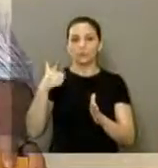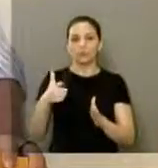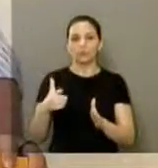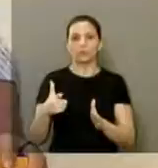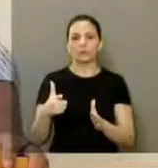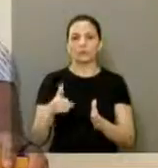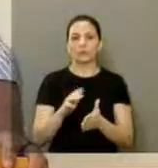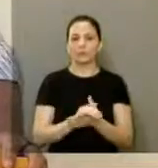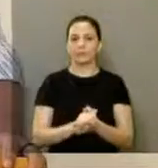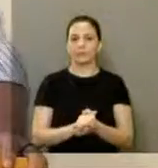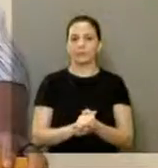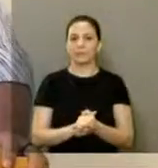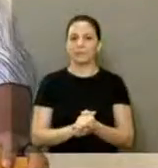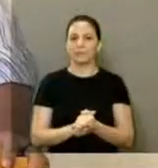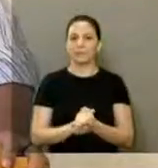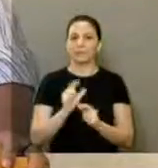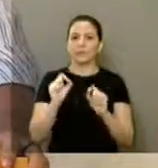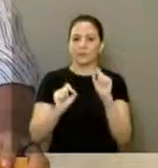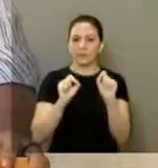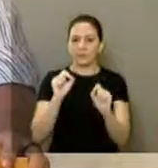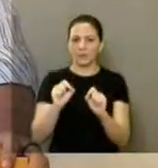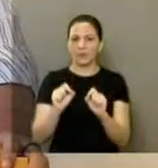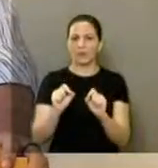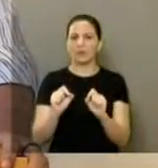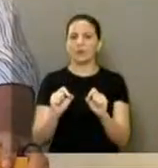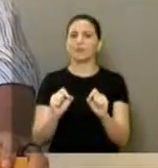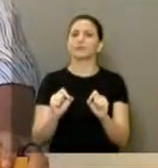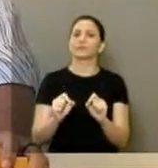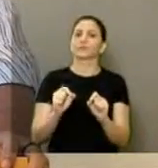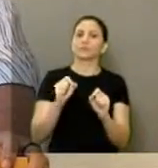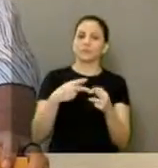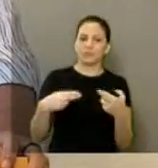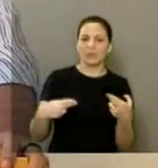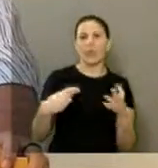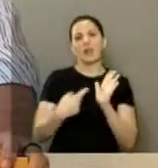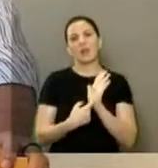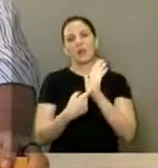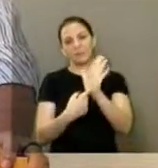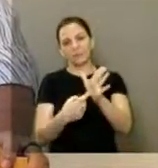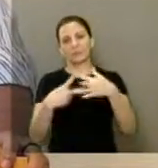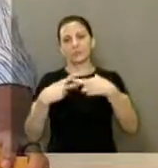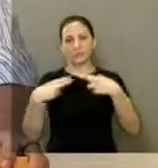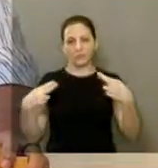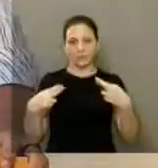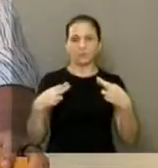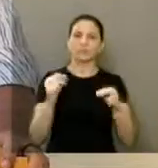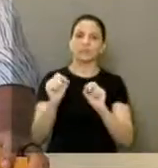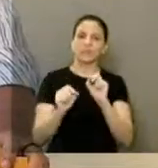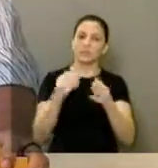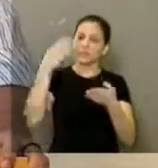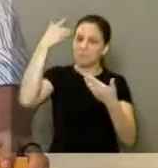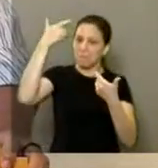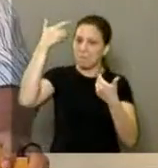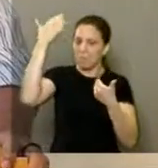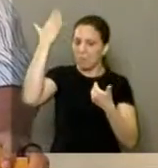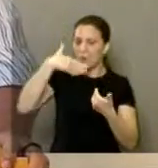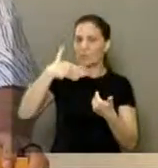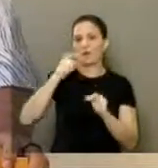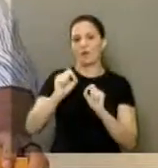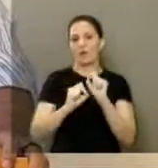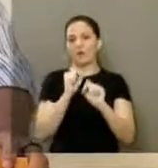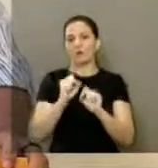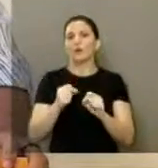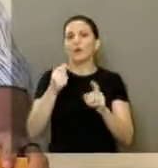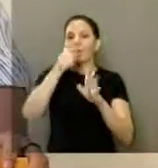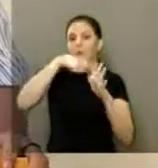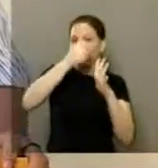se você não desviou, que comprou em esse nobre edil, toda a contabilidade está disponível para tal comprovação. Que a proposta foi feita mensalmente